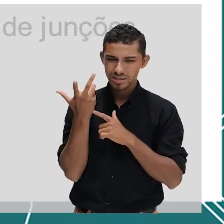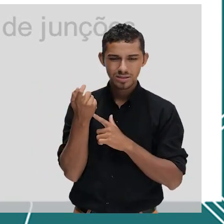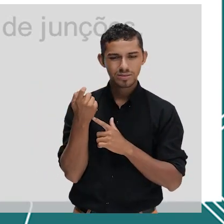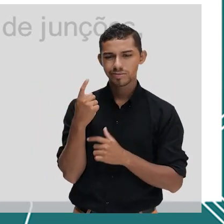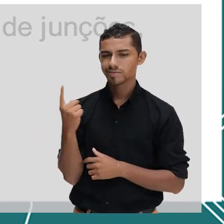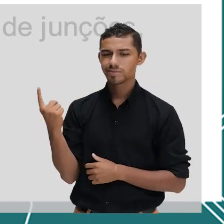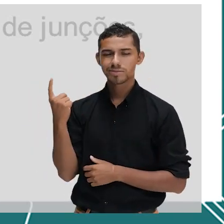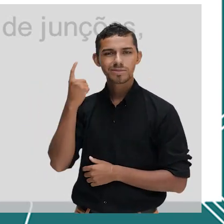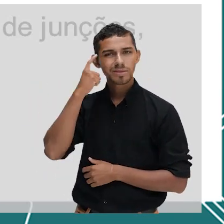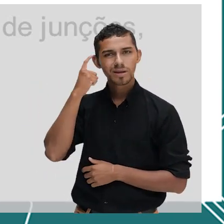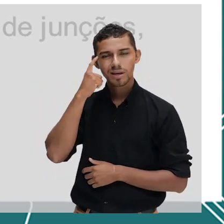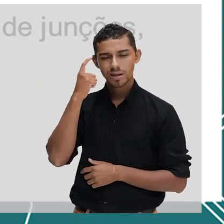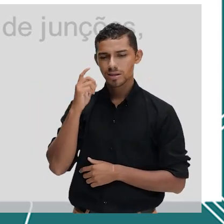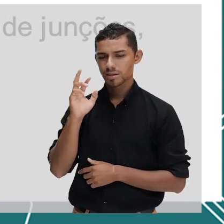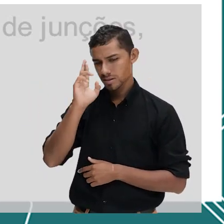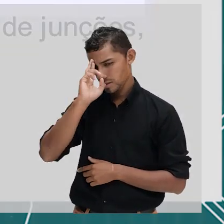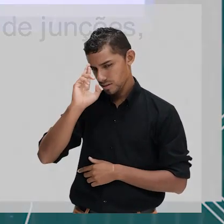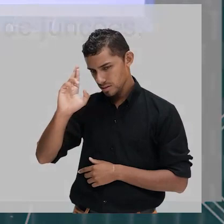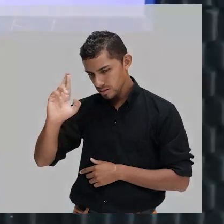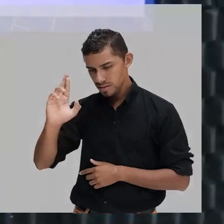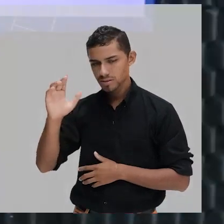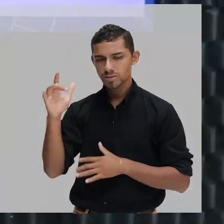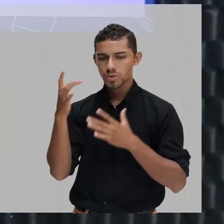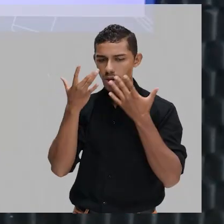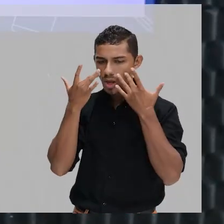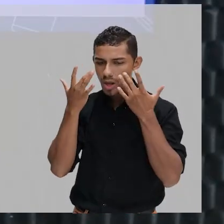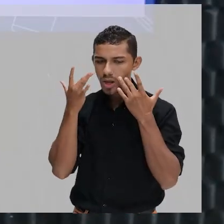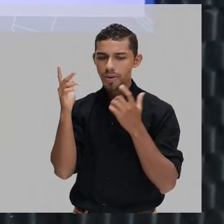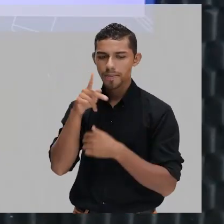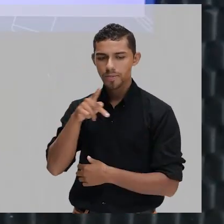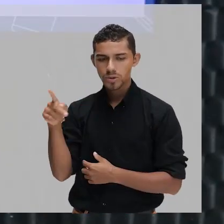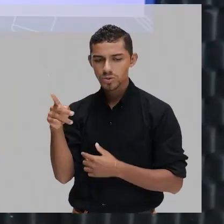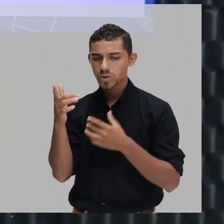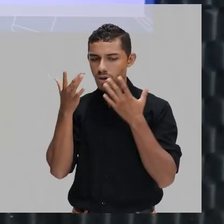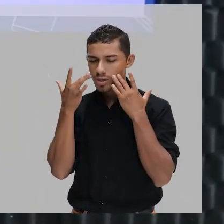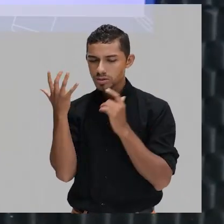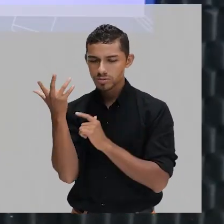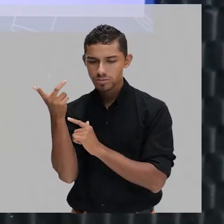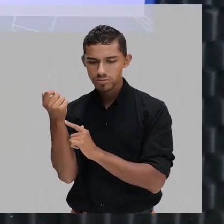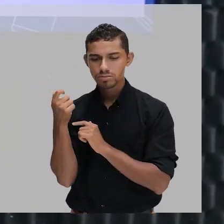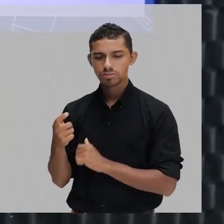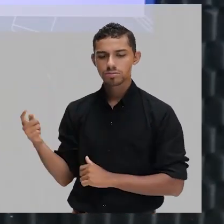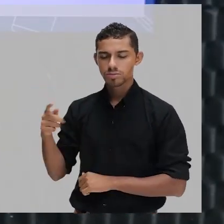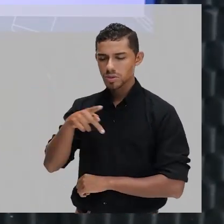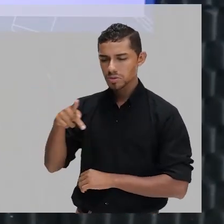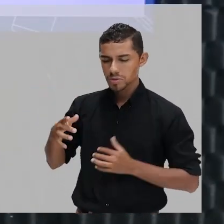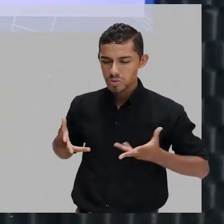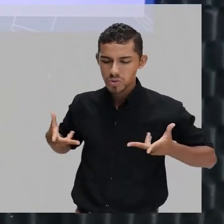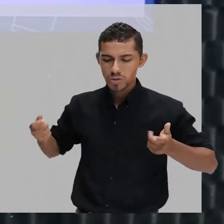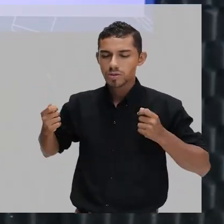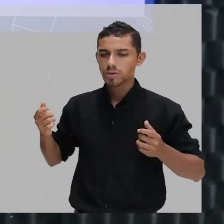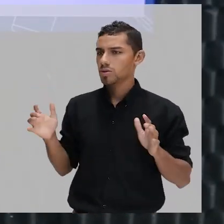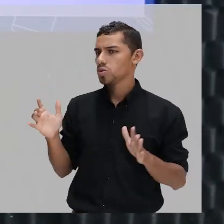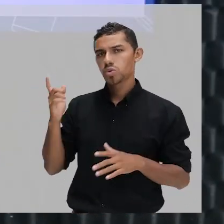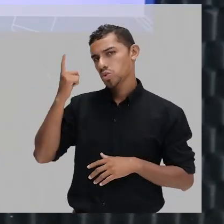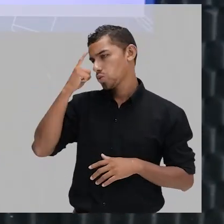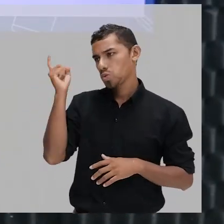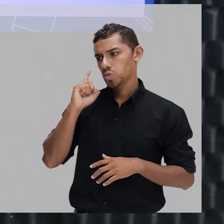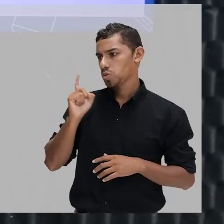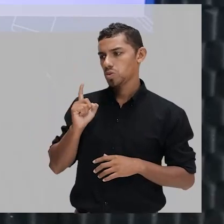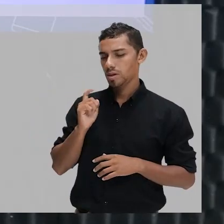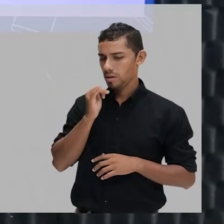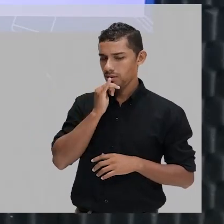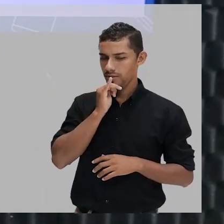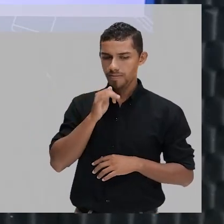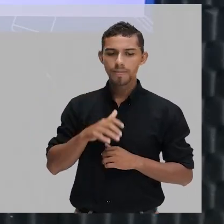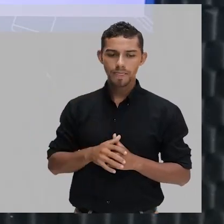como diretor teatral, para quem não sabe, né, sou professor de arte, sou professor de teatro, eu acho um trabalho fabuloso e é uma das coisas que eu não domino no teatro e tenho uma